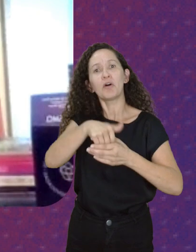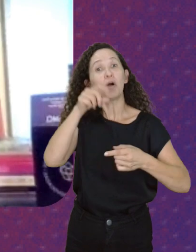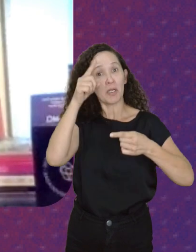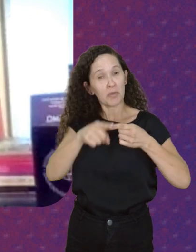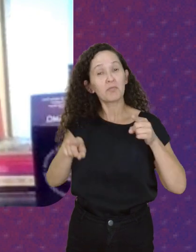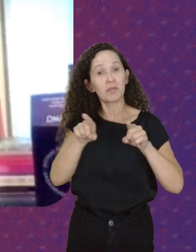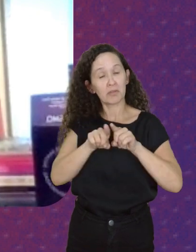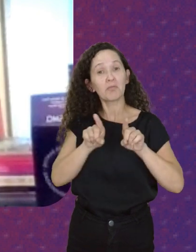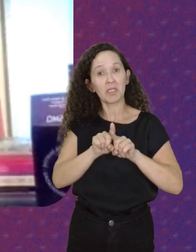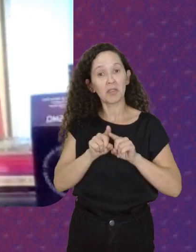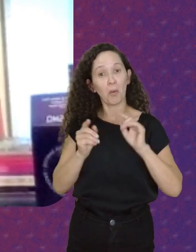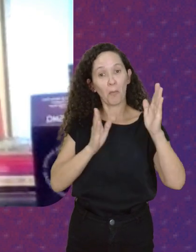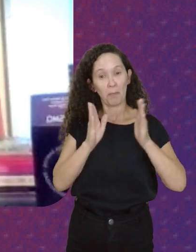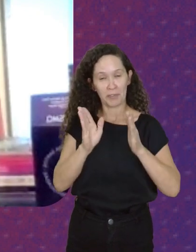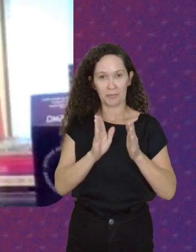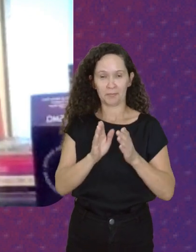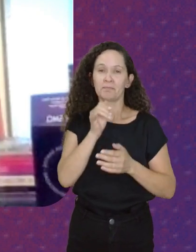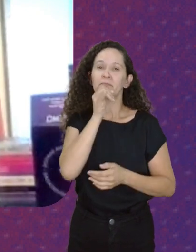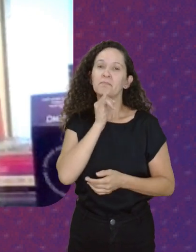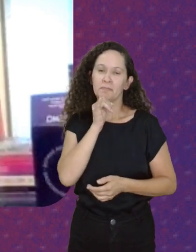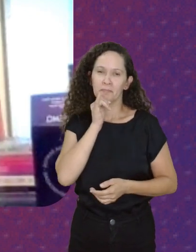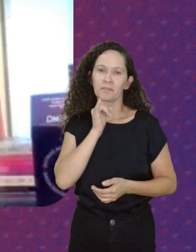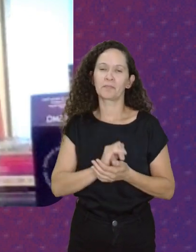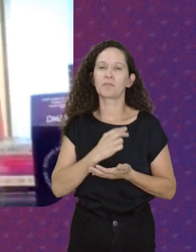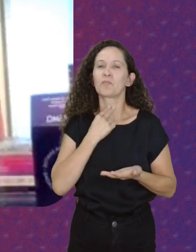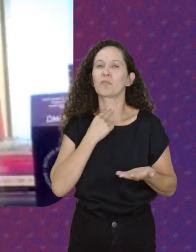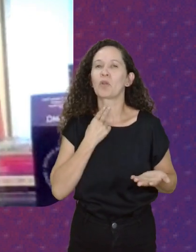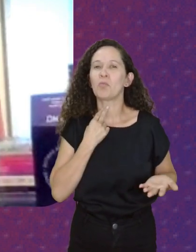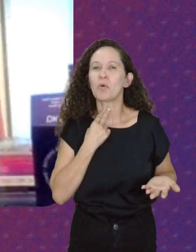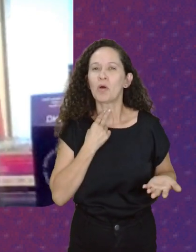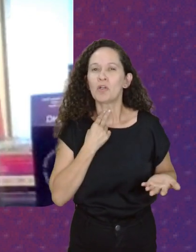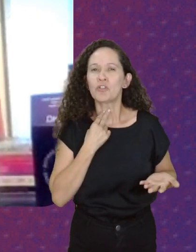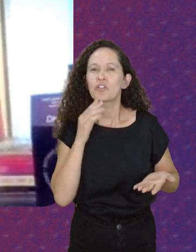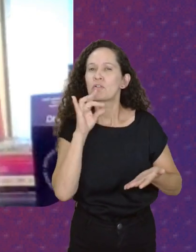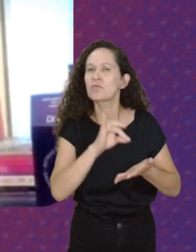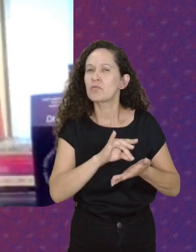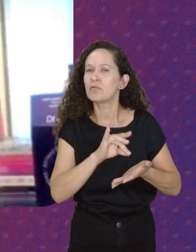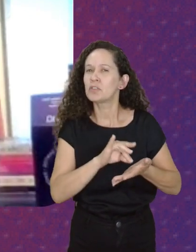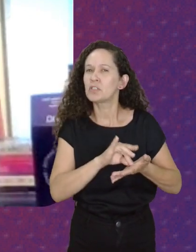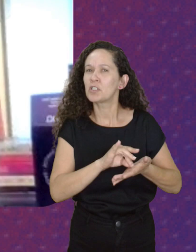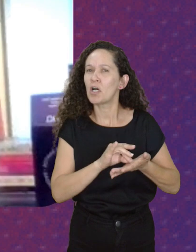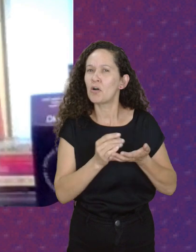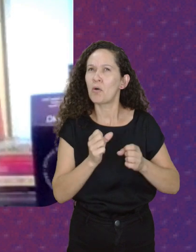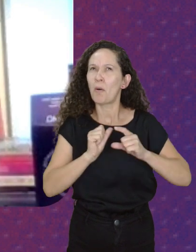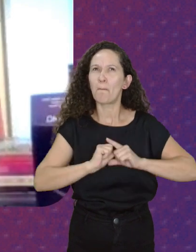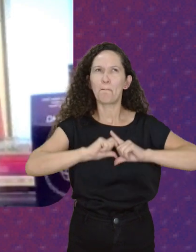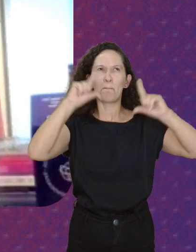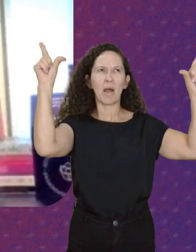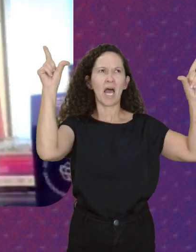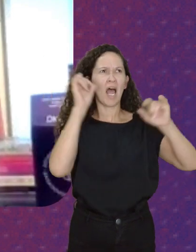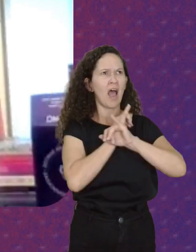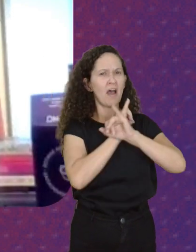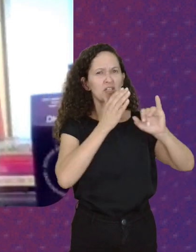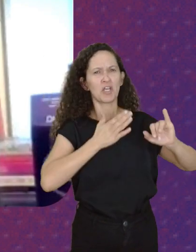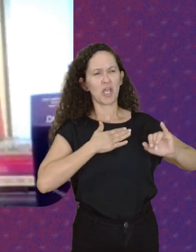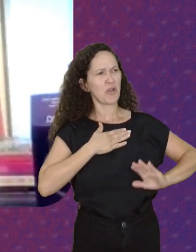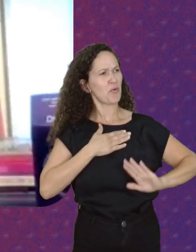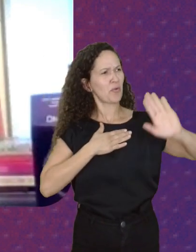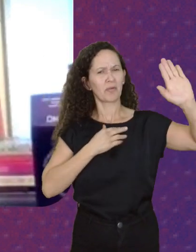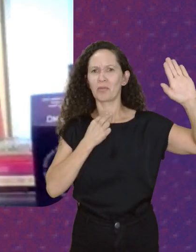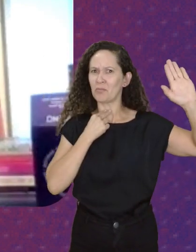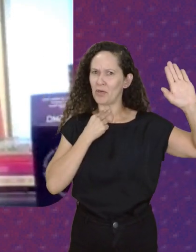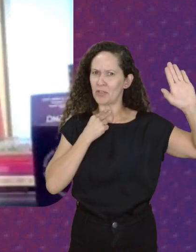durante a pré-campanha. Então, por exemplo, olha, não pode na campanha oficial fazer outdoor anunciando a sua candidatura.